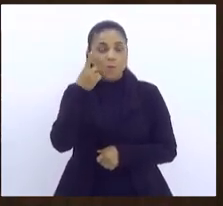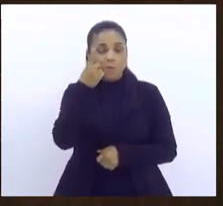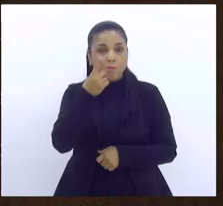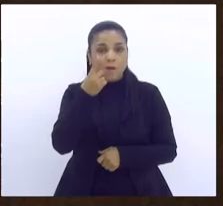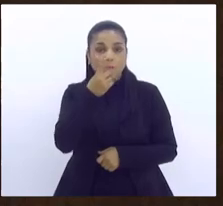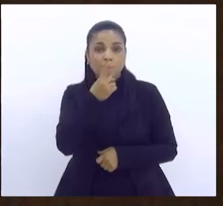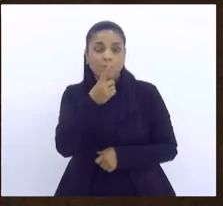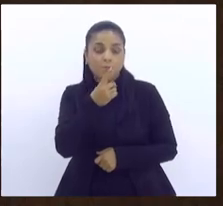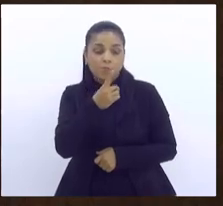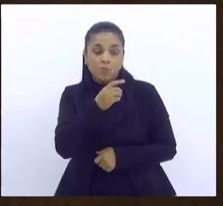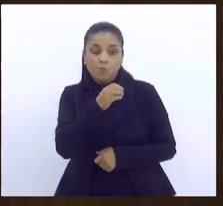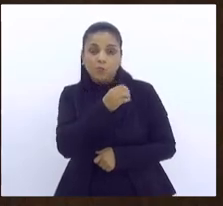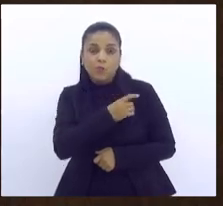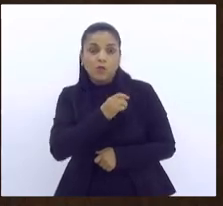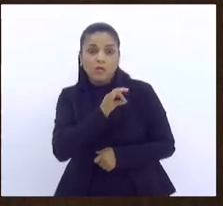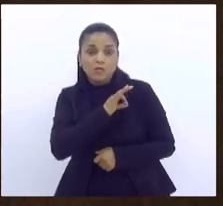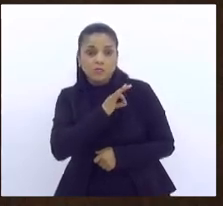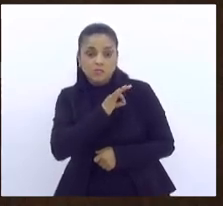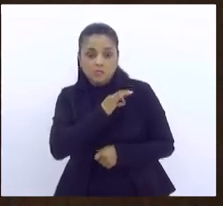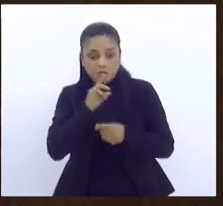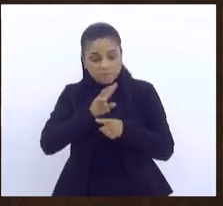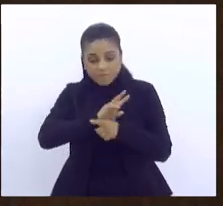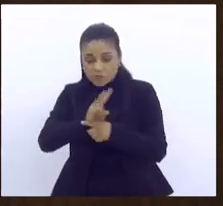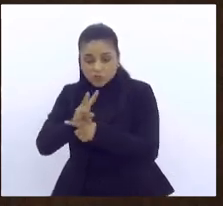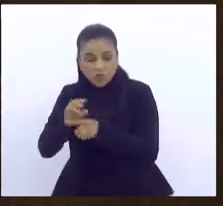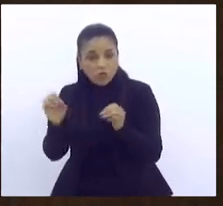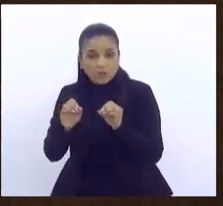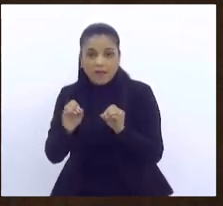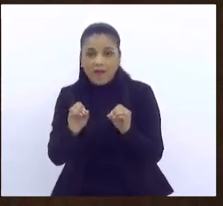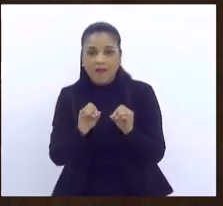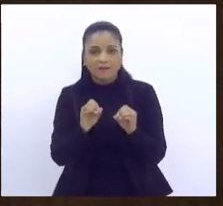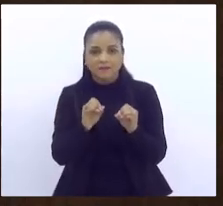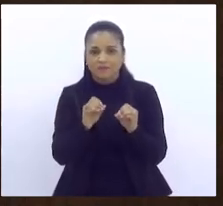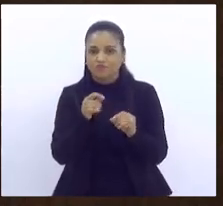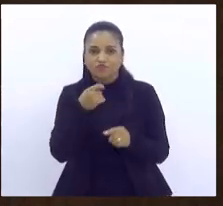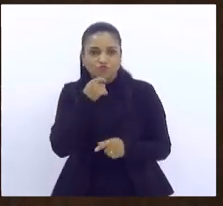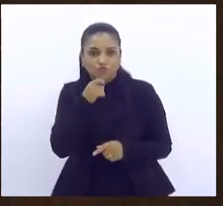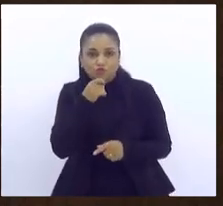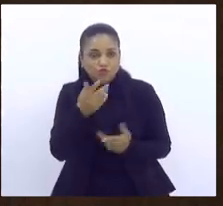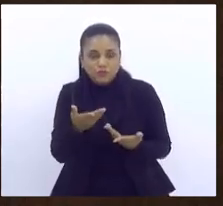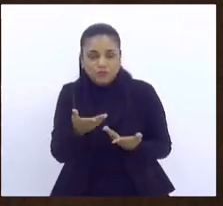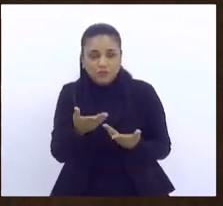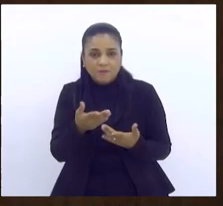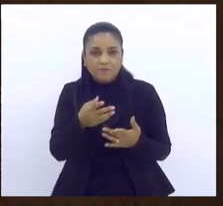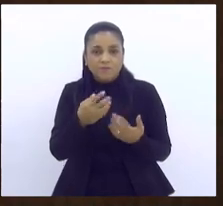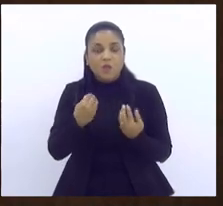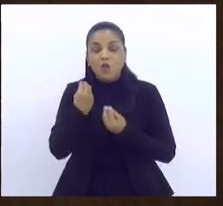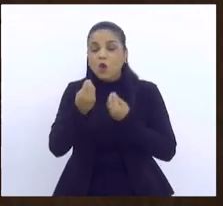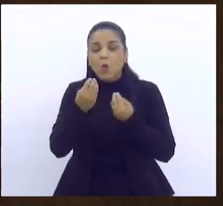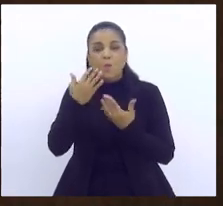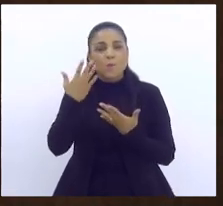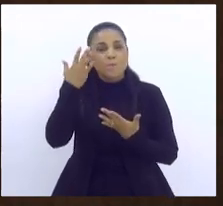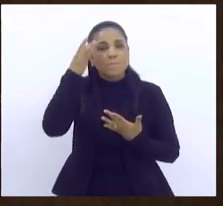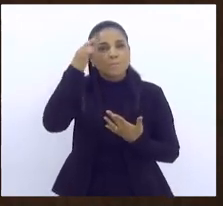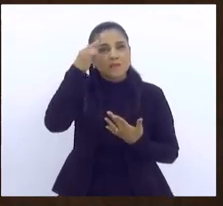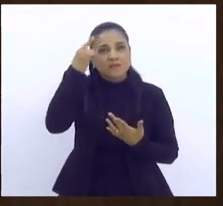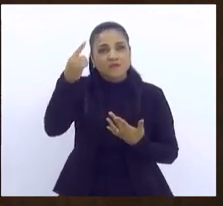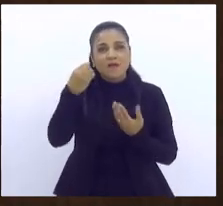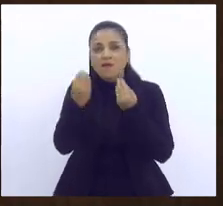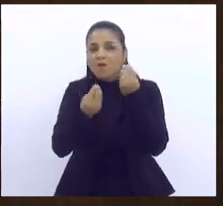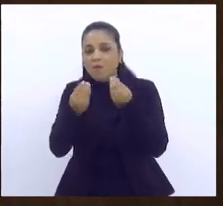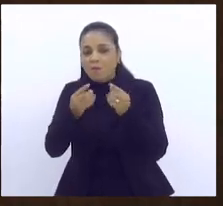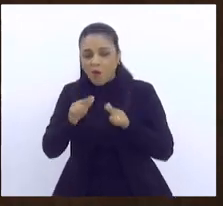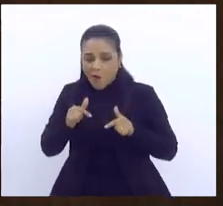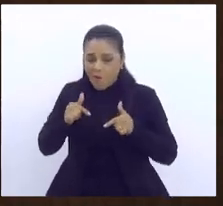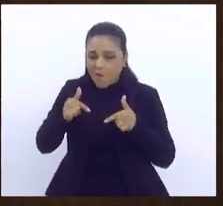lugar. E aí, presidente, é onde eu reforço. Não adianta achar que vai combater o crime apenas fazendo operação